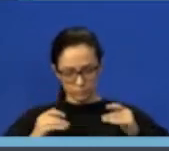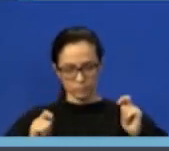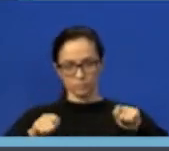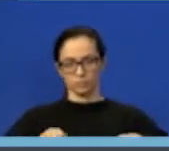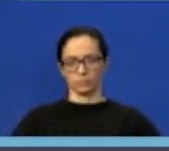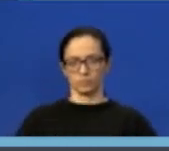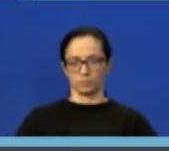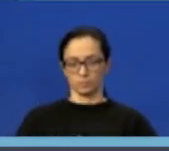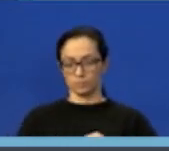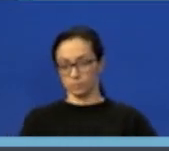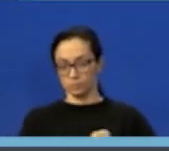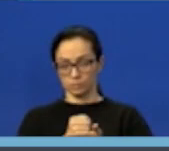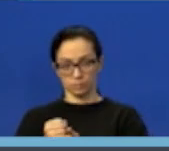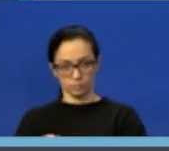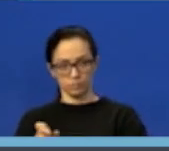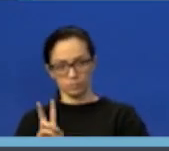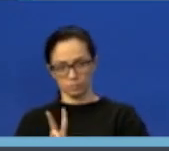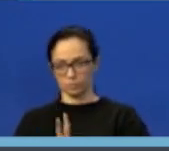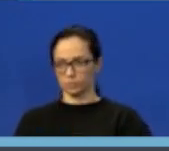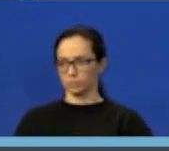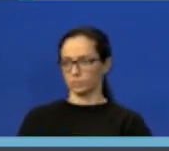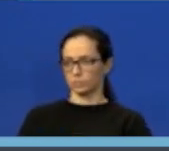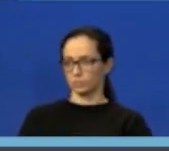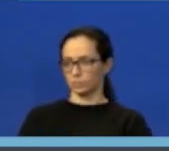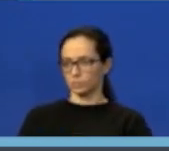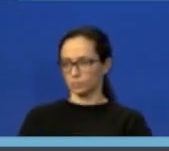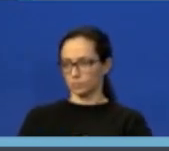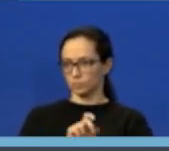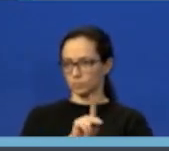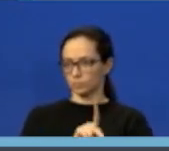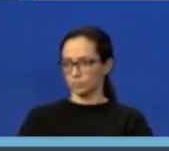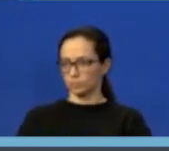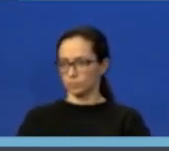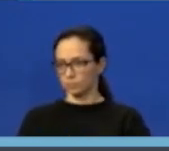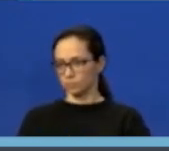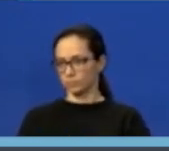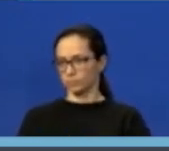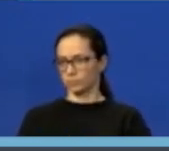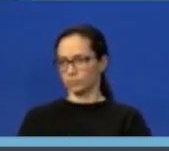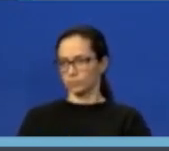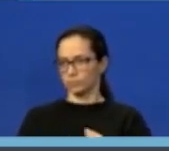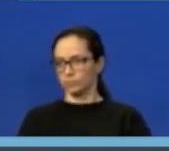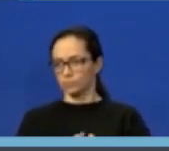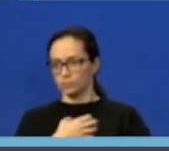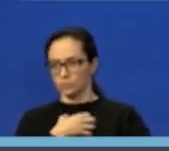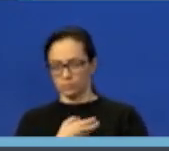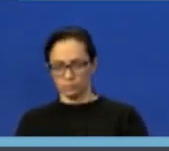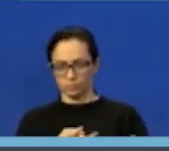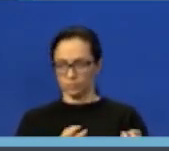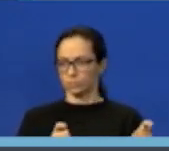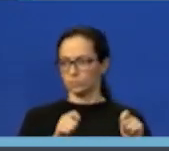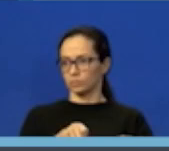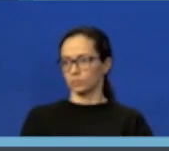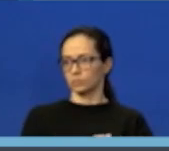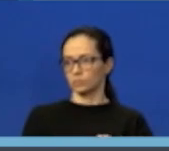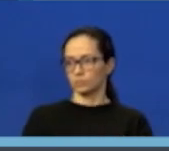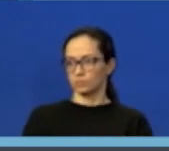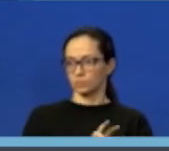durante o transporte do paciente. E aqui a gente vai falar um pouco sobre como é feita essa cultura, né, que é o SUAB. A